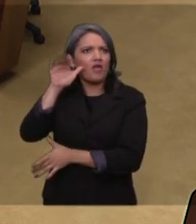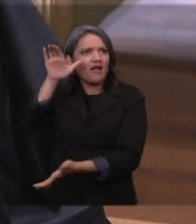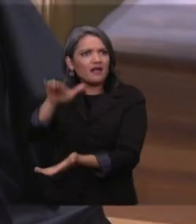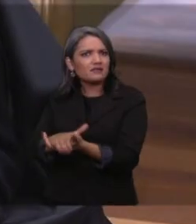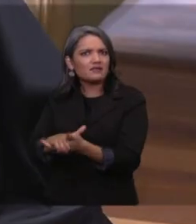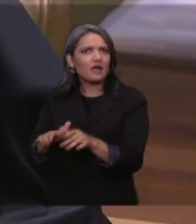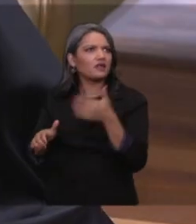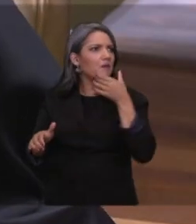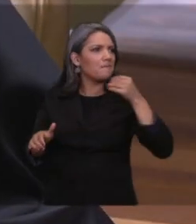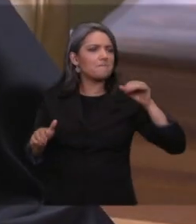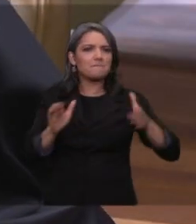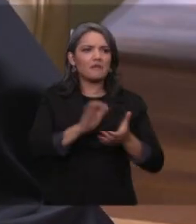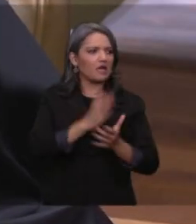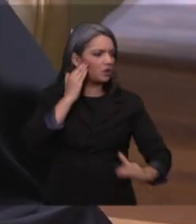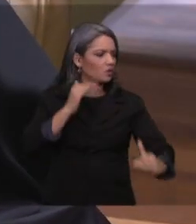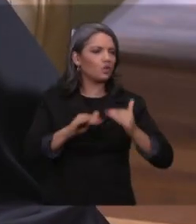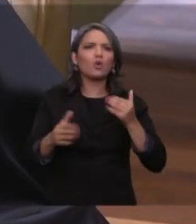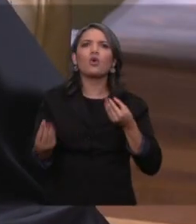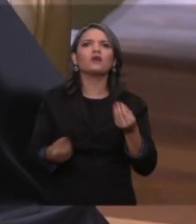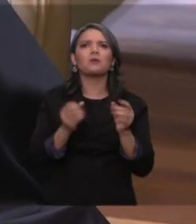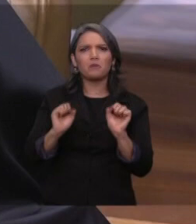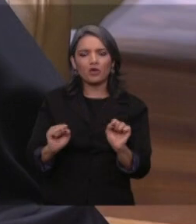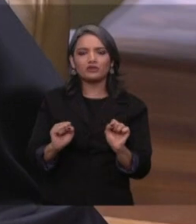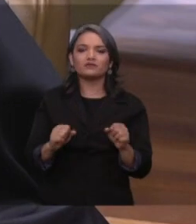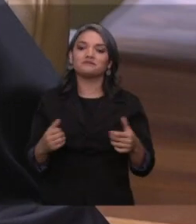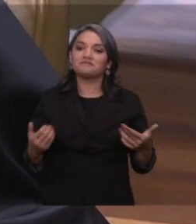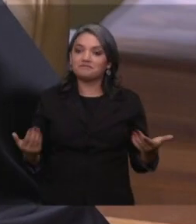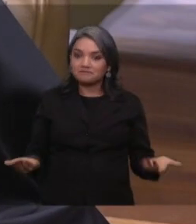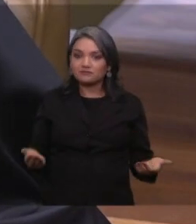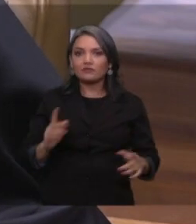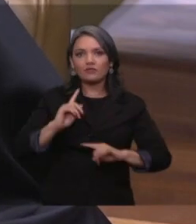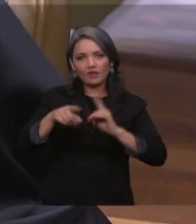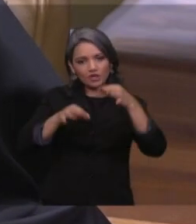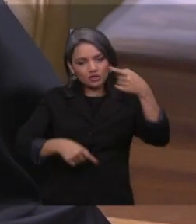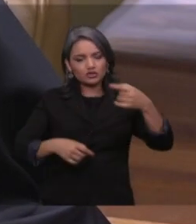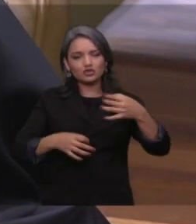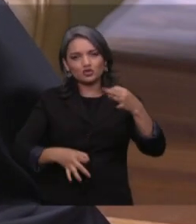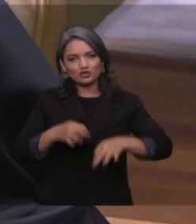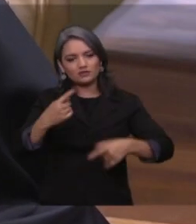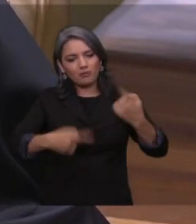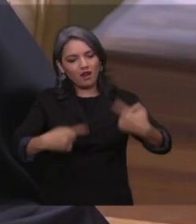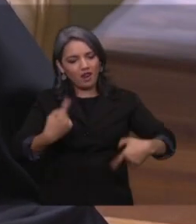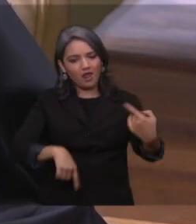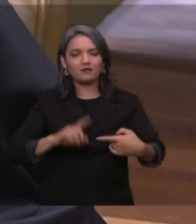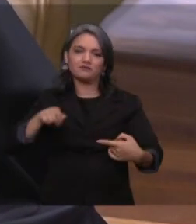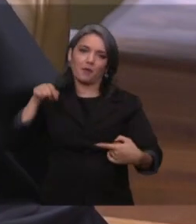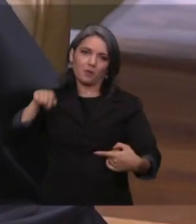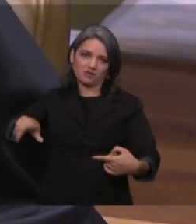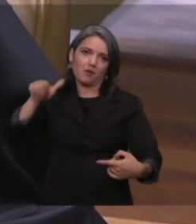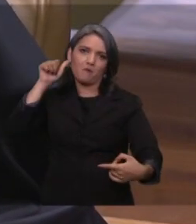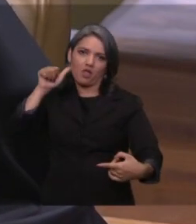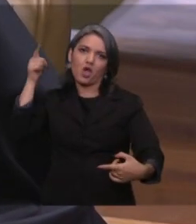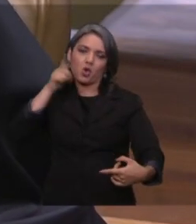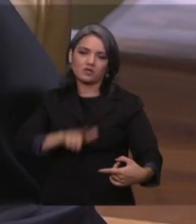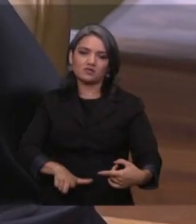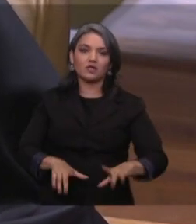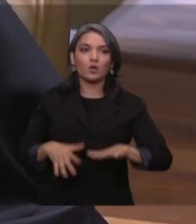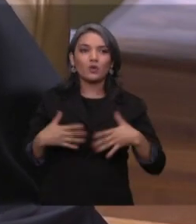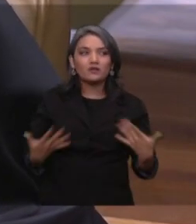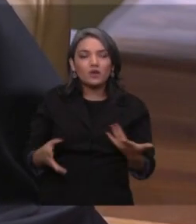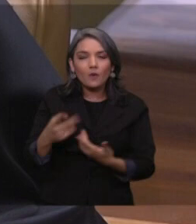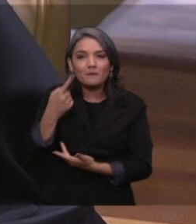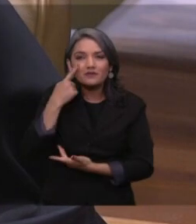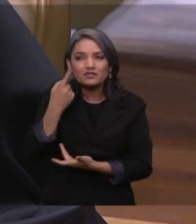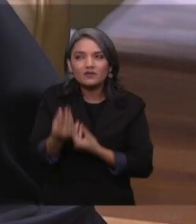casadas. São dados curiosos e de como muitas vezes realmente a Constituição, e dela